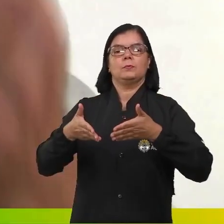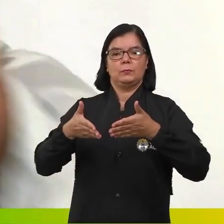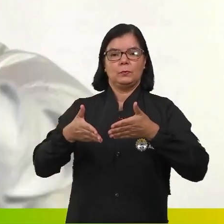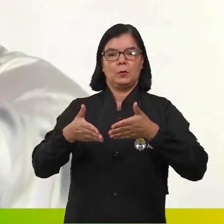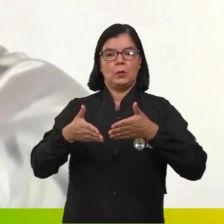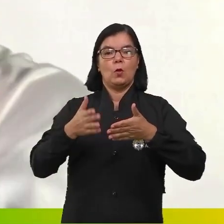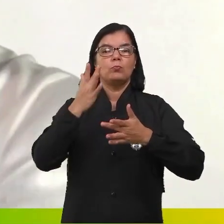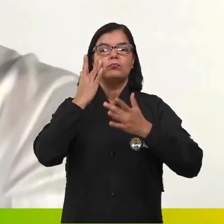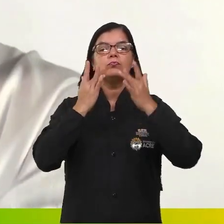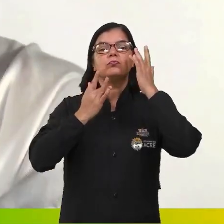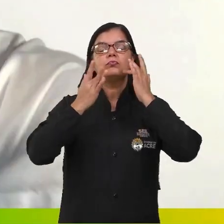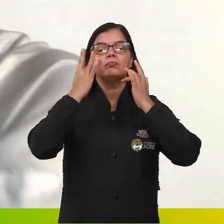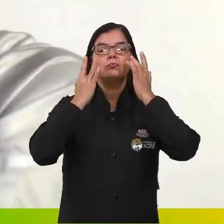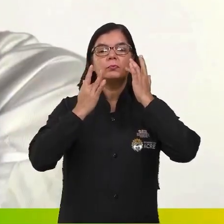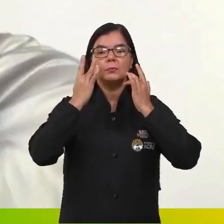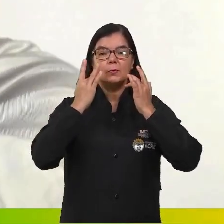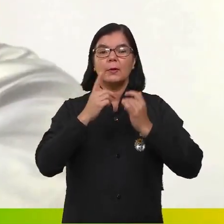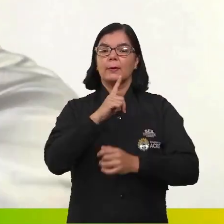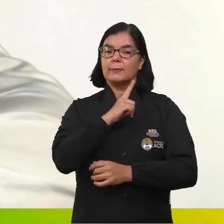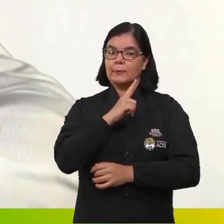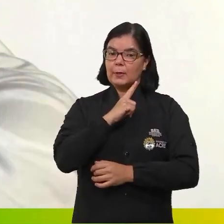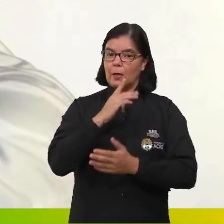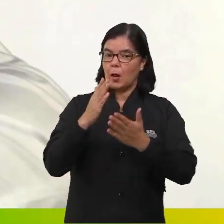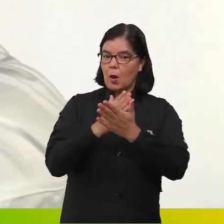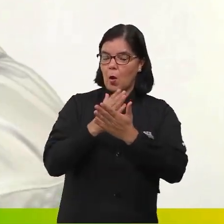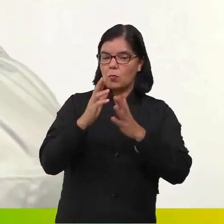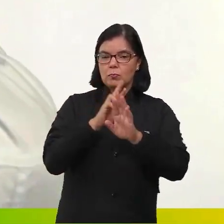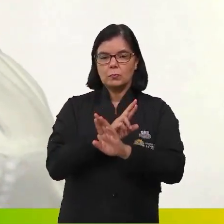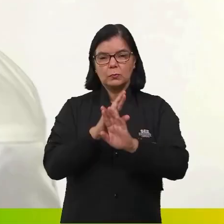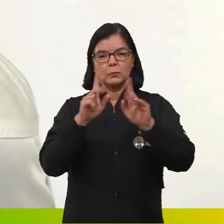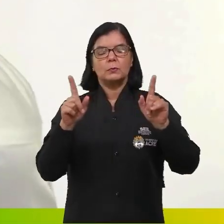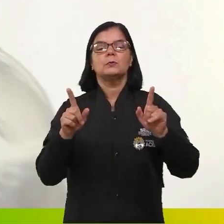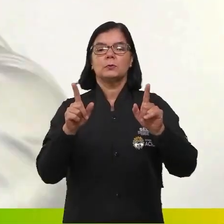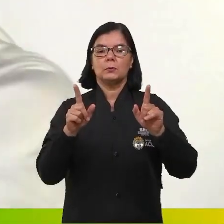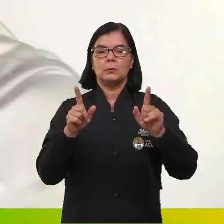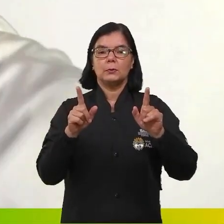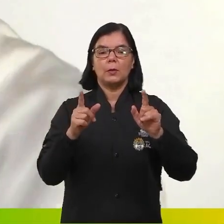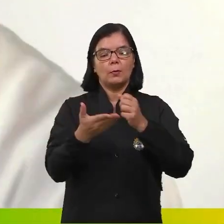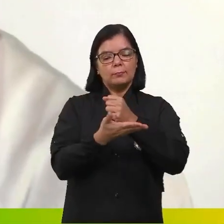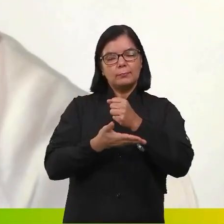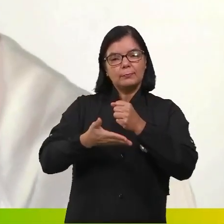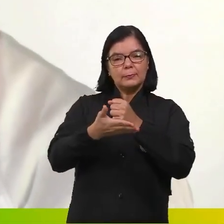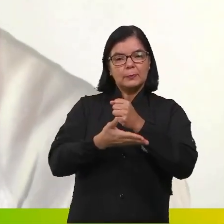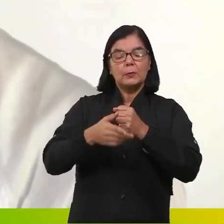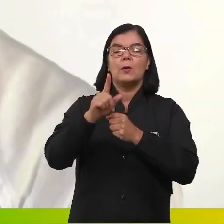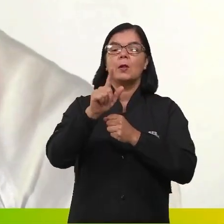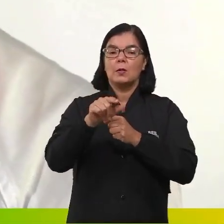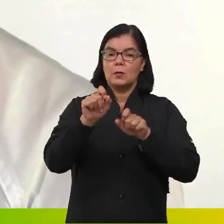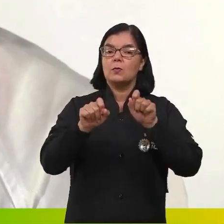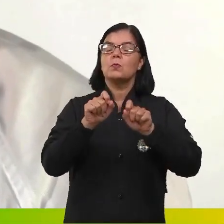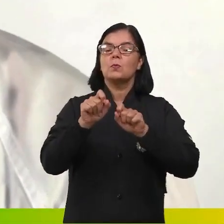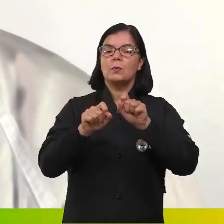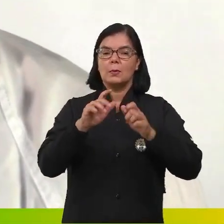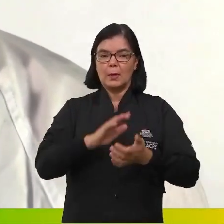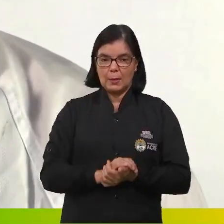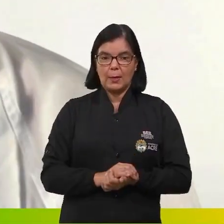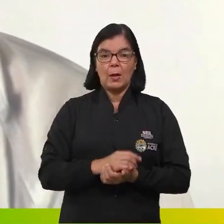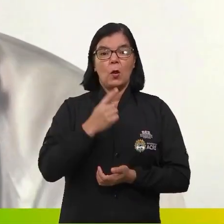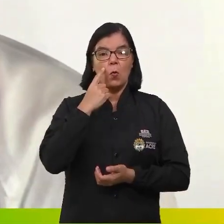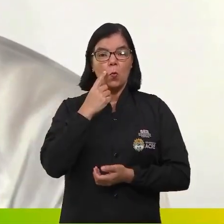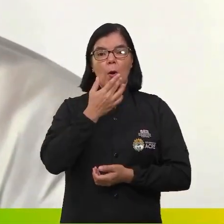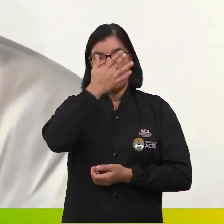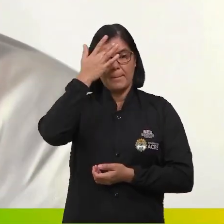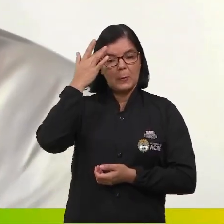o teatro. Então, vai ter aí algumas diferenças básicas, que é provavelmente um